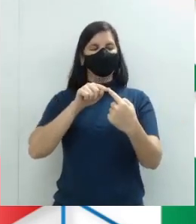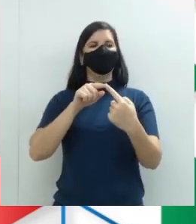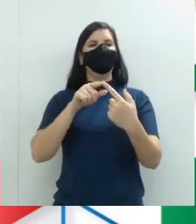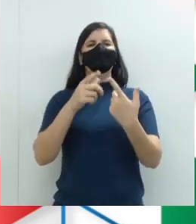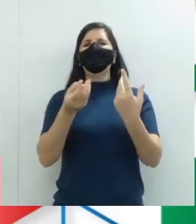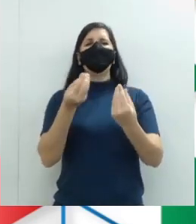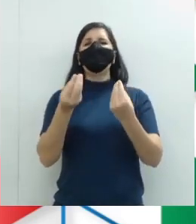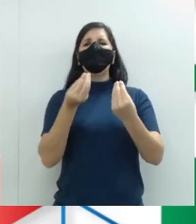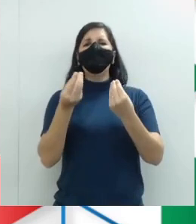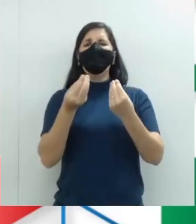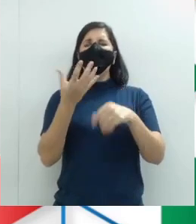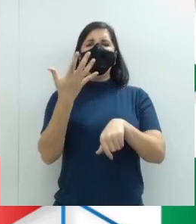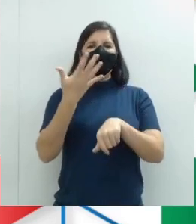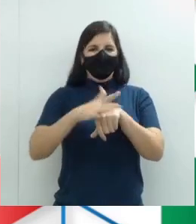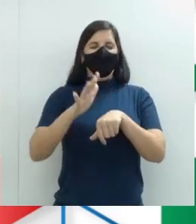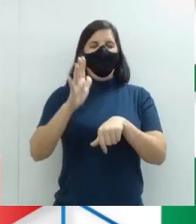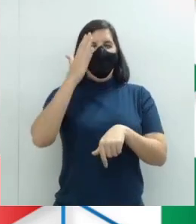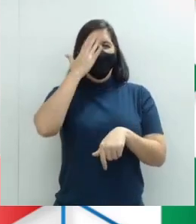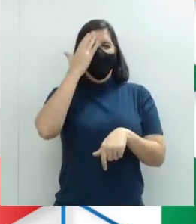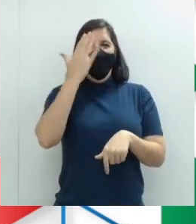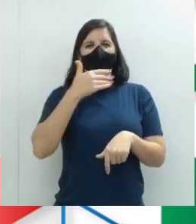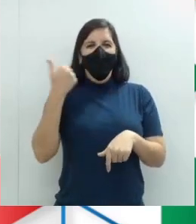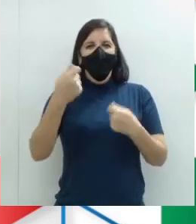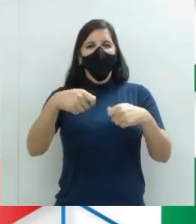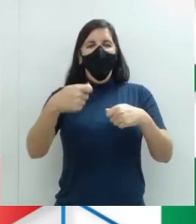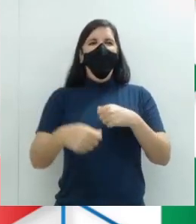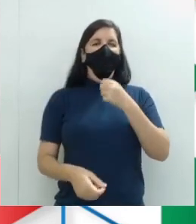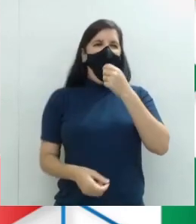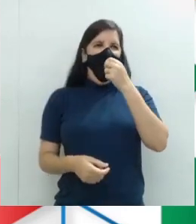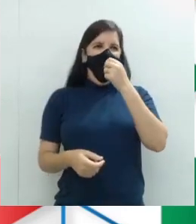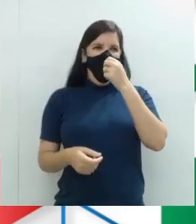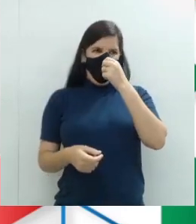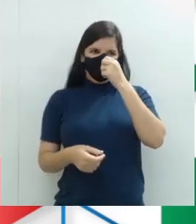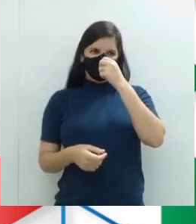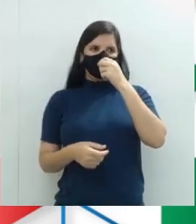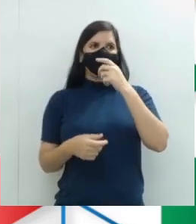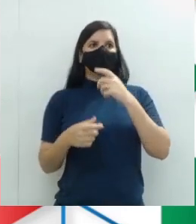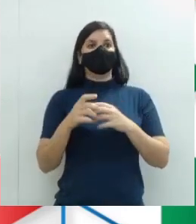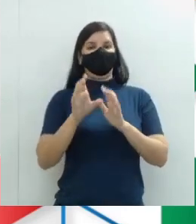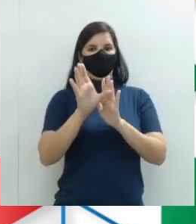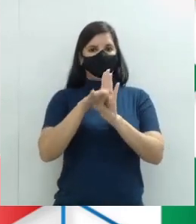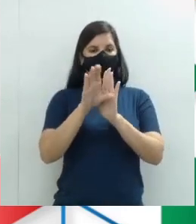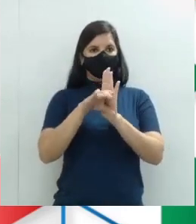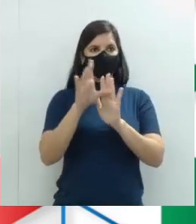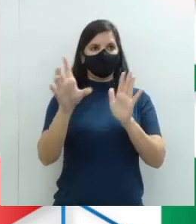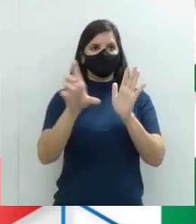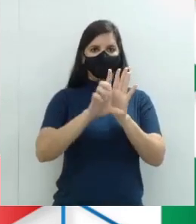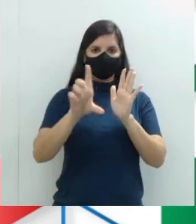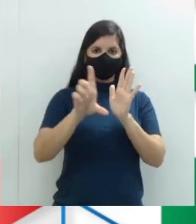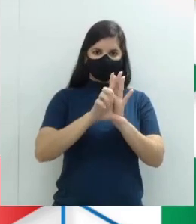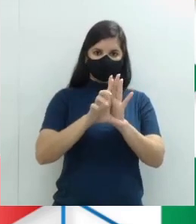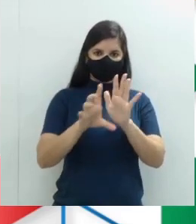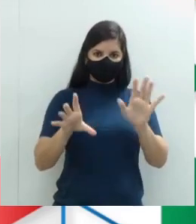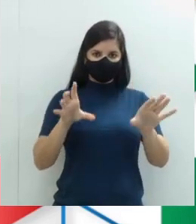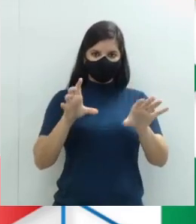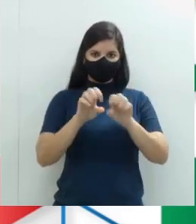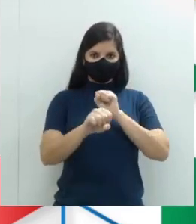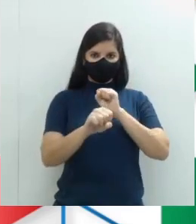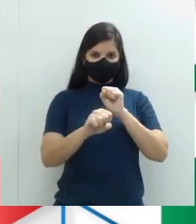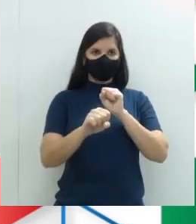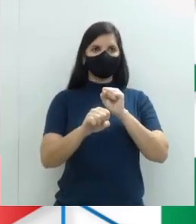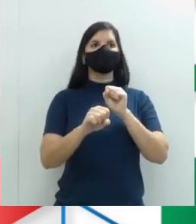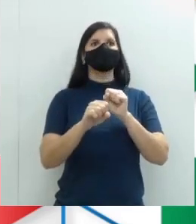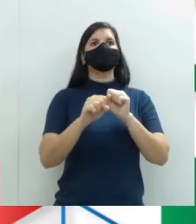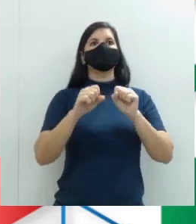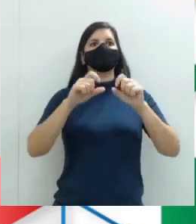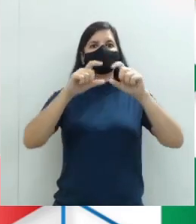professor, vamos à prática para poder entender isso mais claramente? Então, vem comigo devagarinho, ó. Lei de formação, vou para primeiro, fórmula de recorrência, por